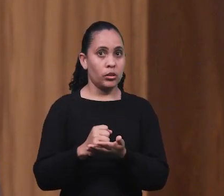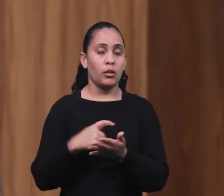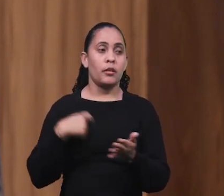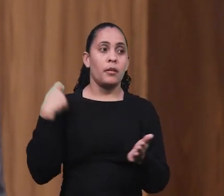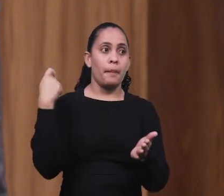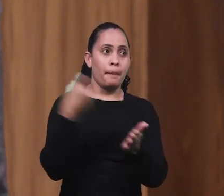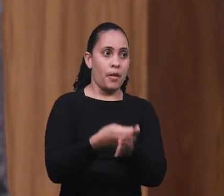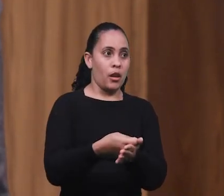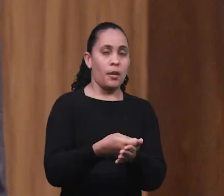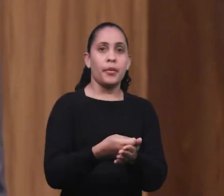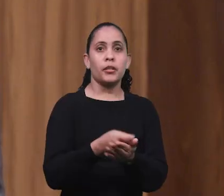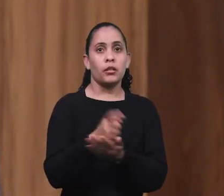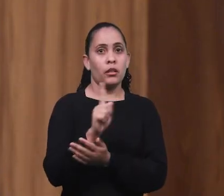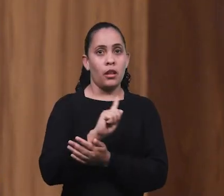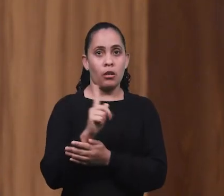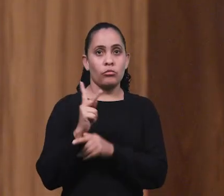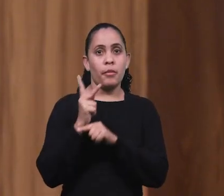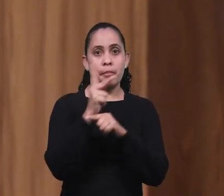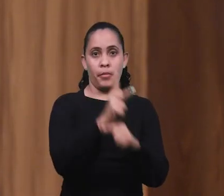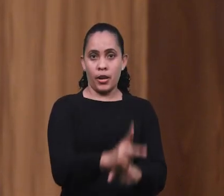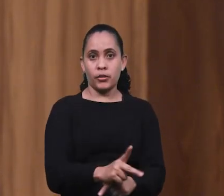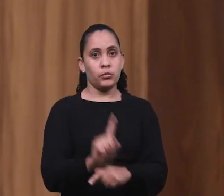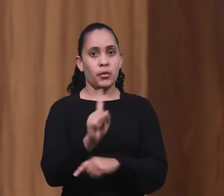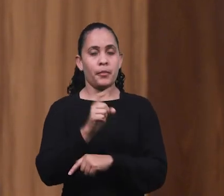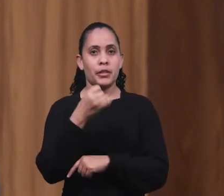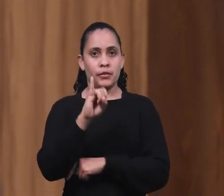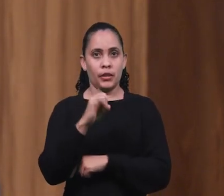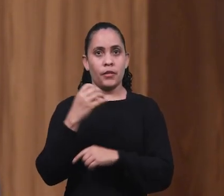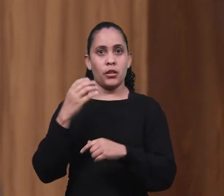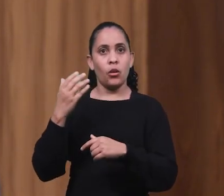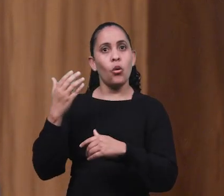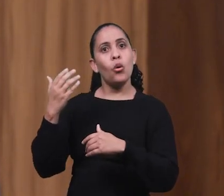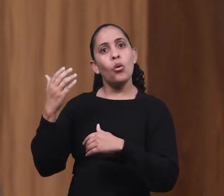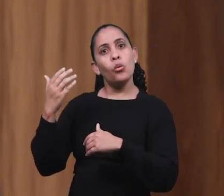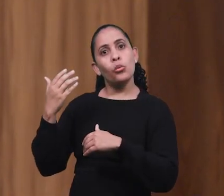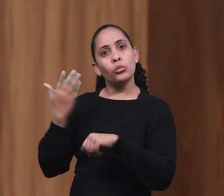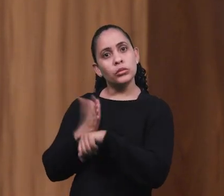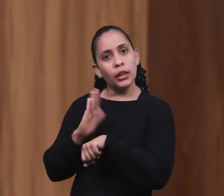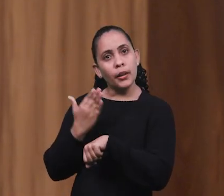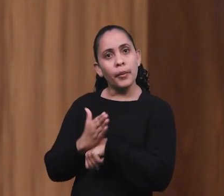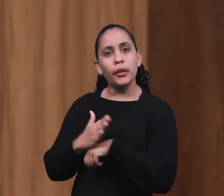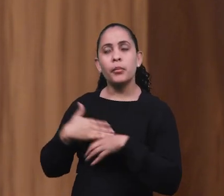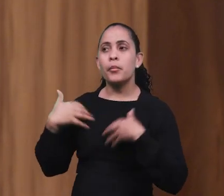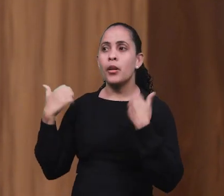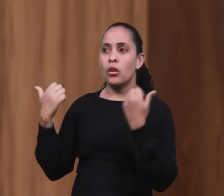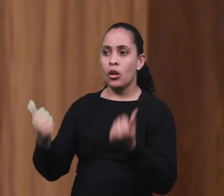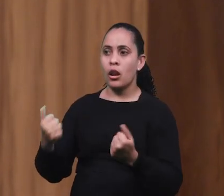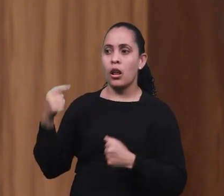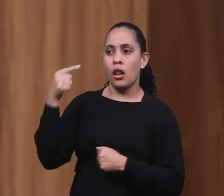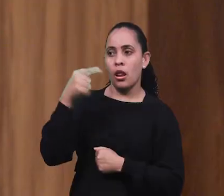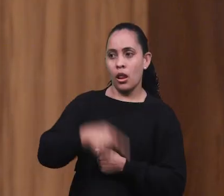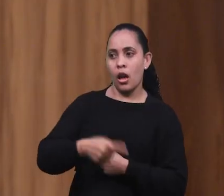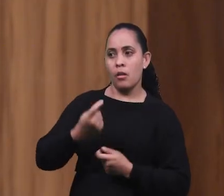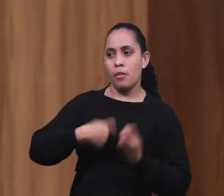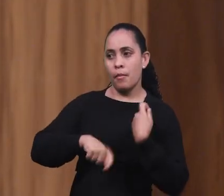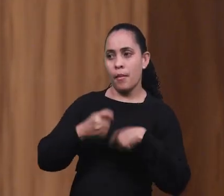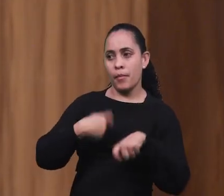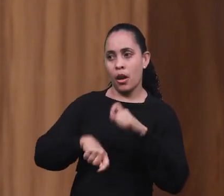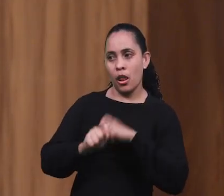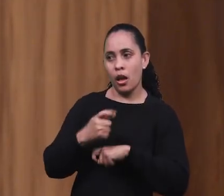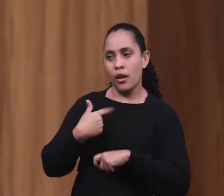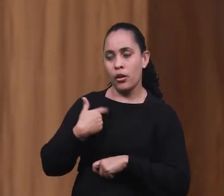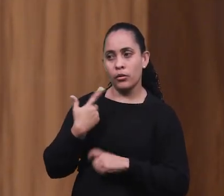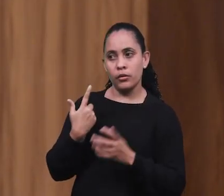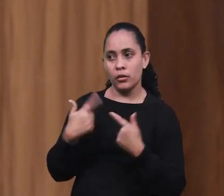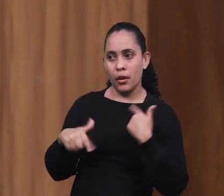financeiro de empréstimo, mas, por exemplo, você quer fazer um treinamento. Se eu preciso melhorar, por exemplo, a parte contábil da minha empresa, não